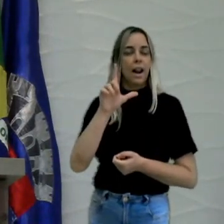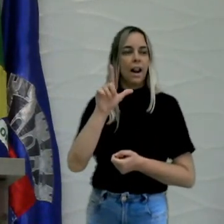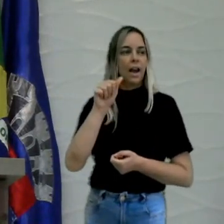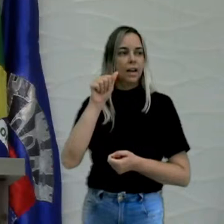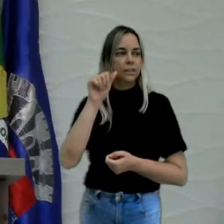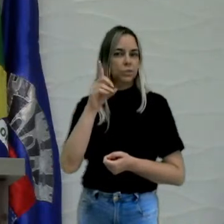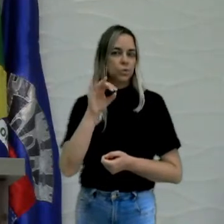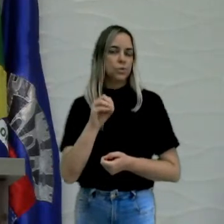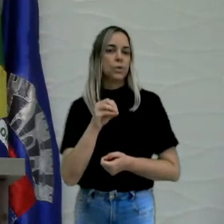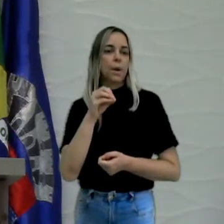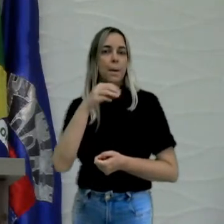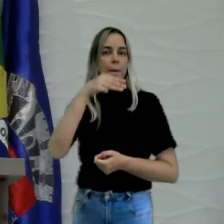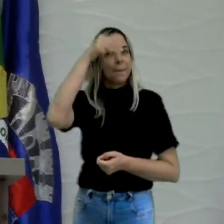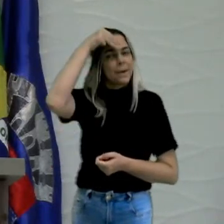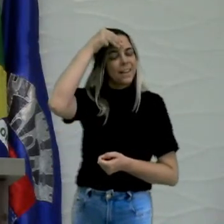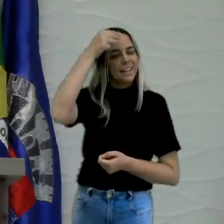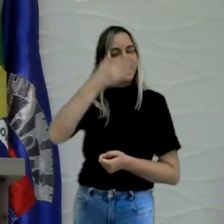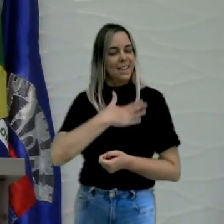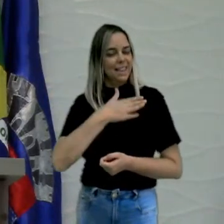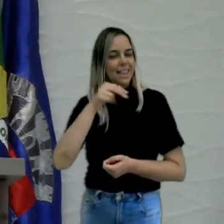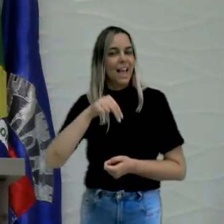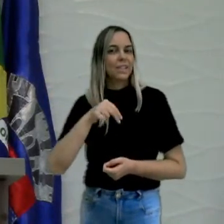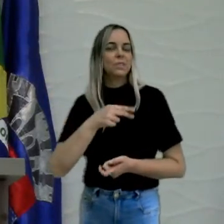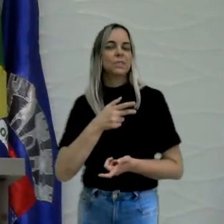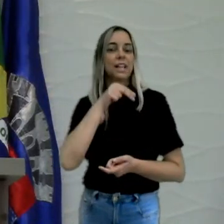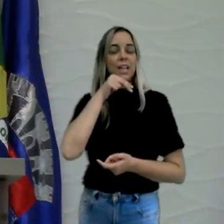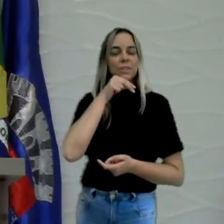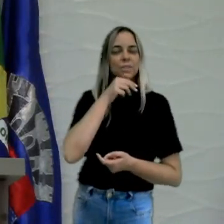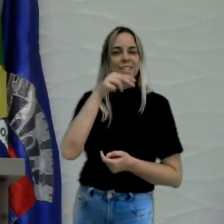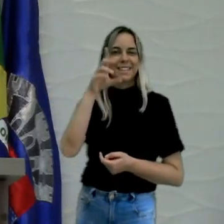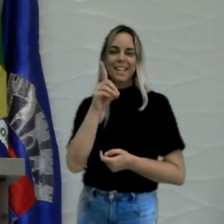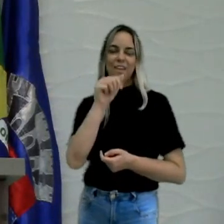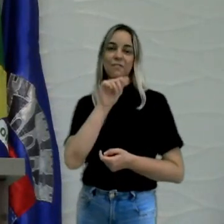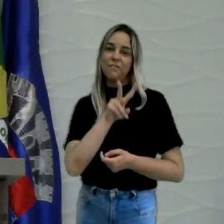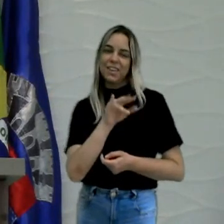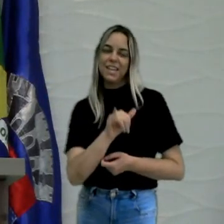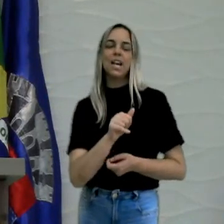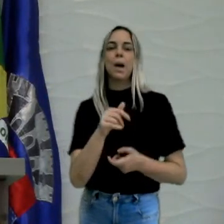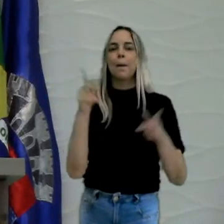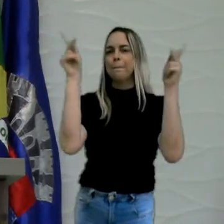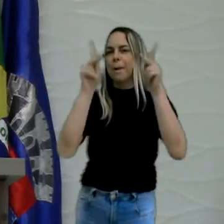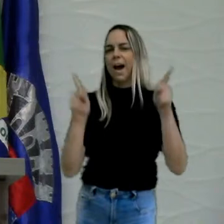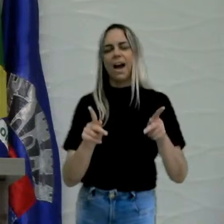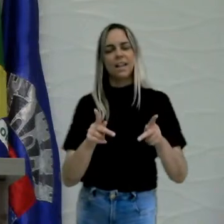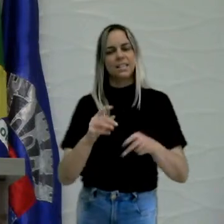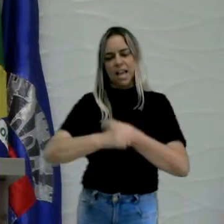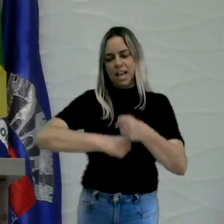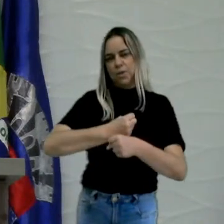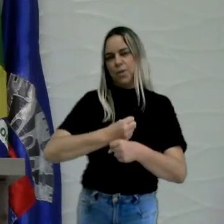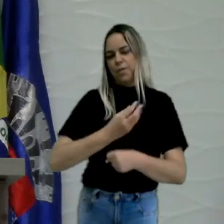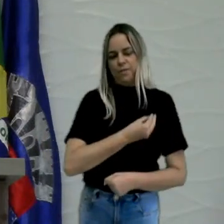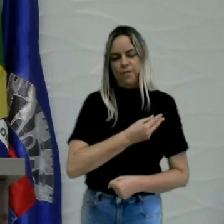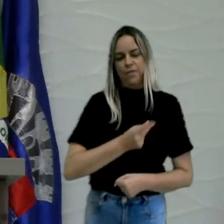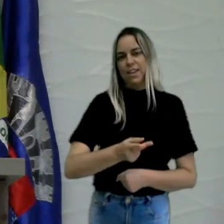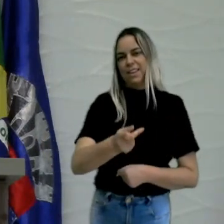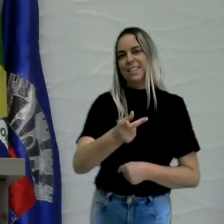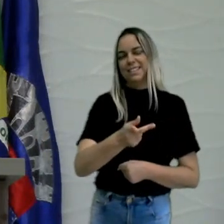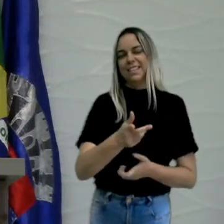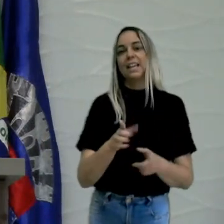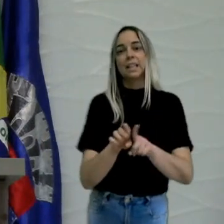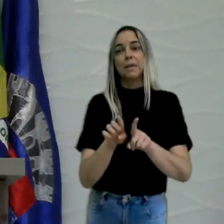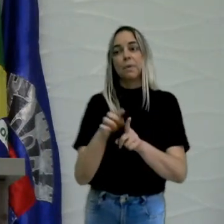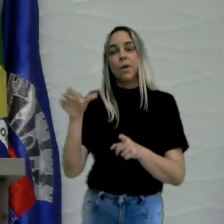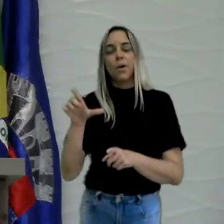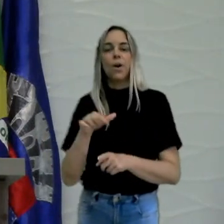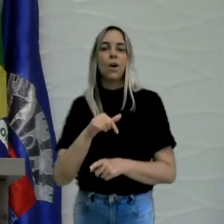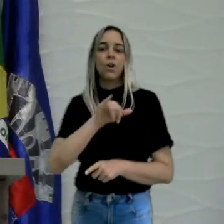madrinha do meu neto Davi. Que Deus lhe dê, Tati, muita saúde, muita paz, muitos anos de vida. Amigo João da Rádio, em